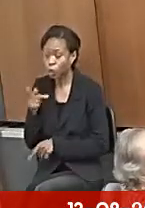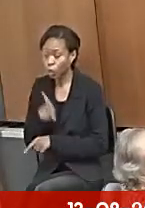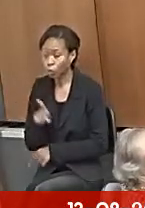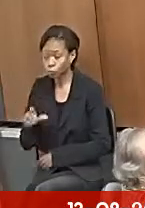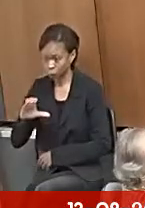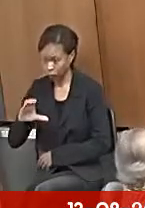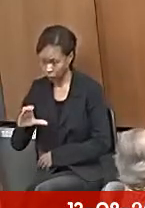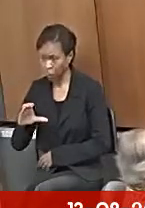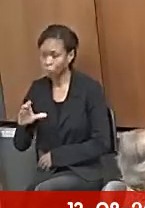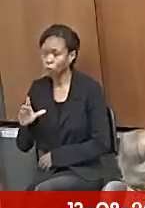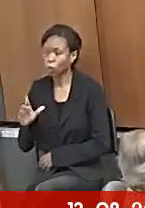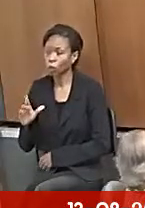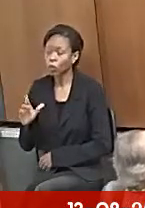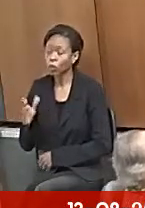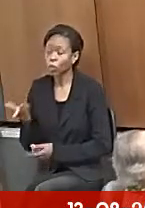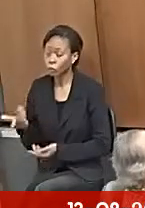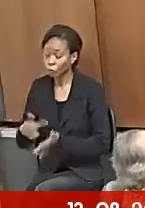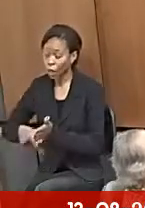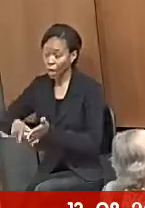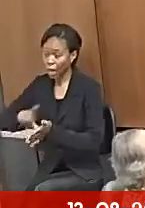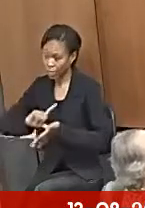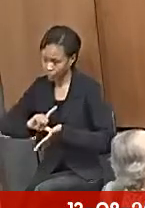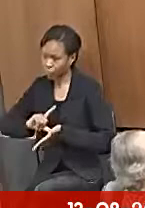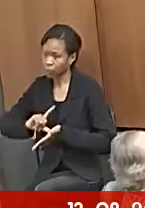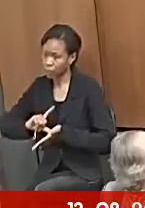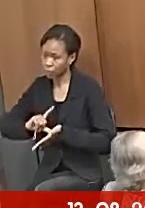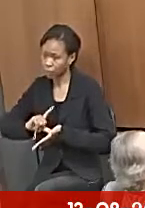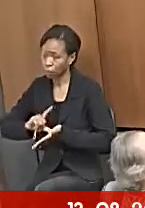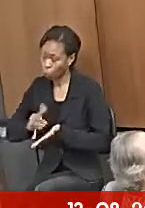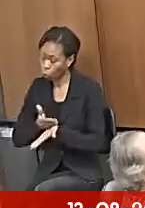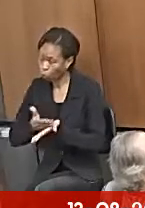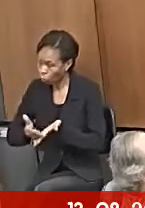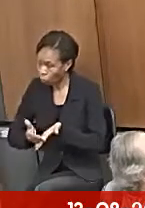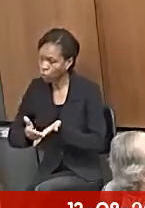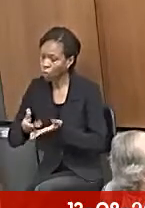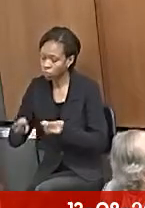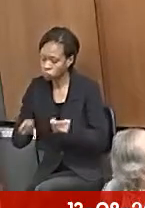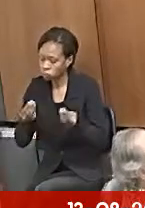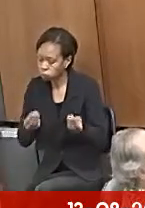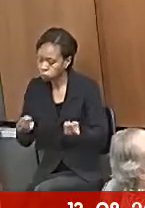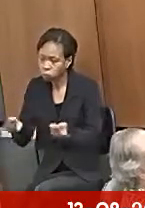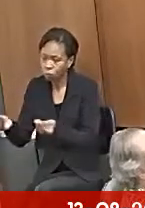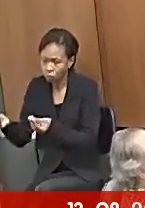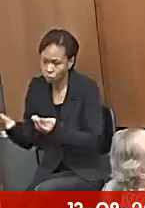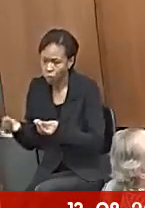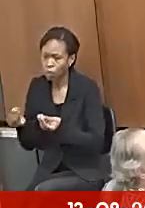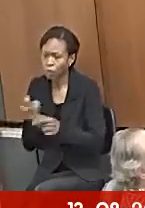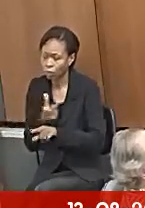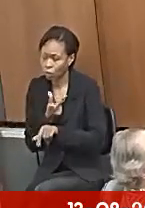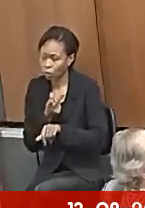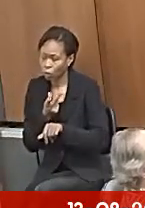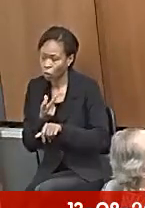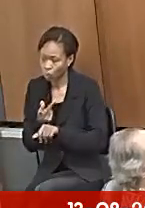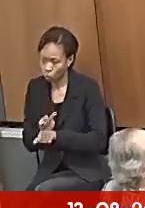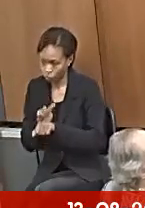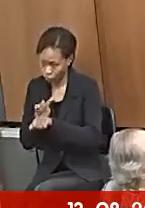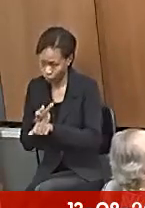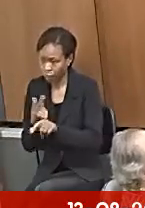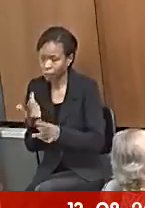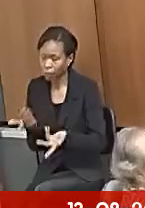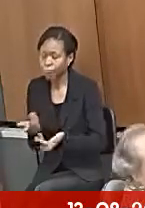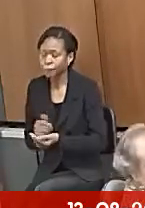pleito nós vamos antecipar para que o presidente possa aí fazia a entrega de todos eles né vou só passar para a fase seguinte